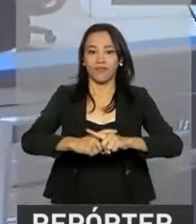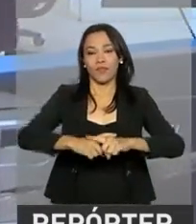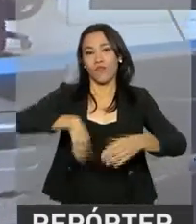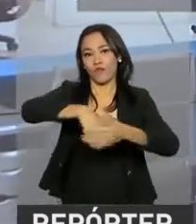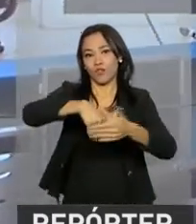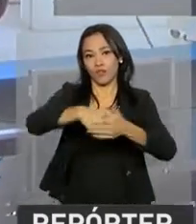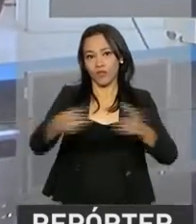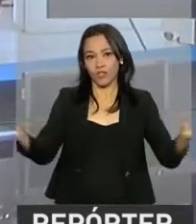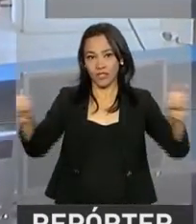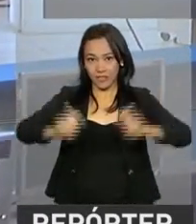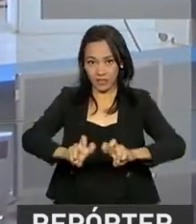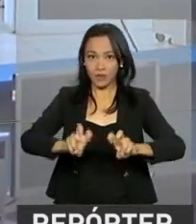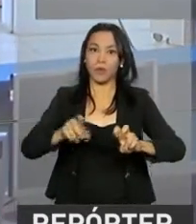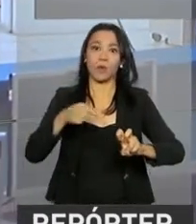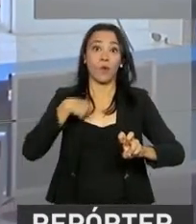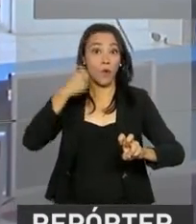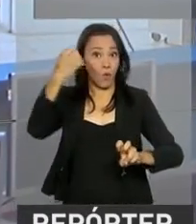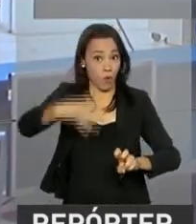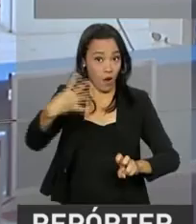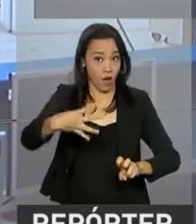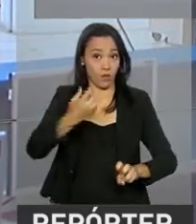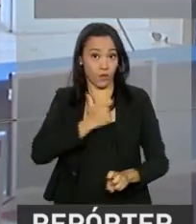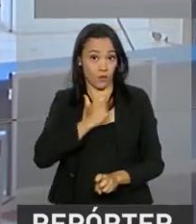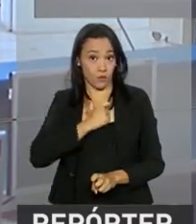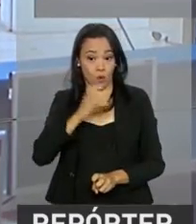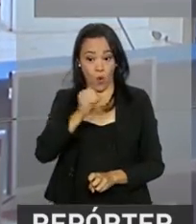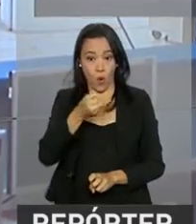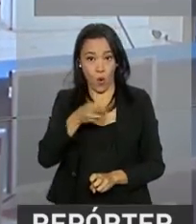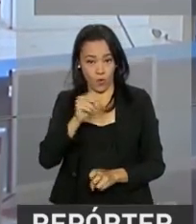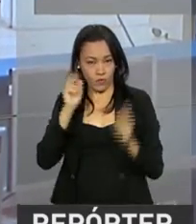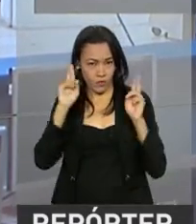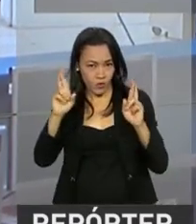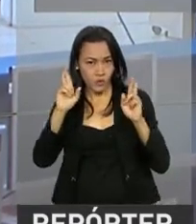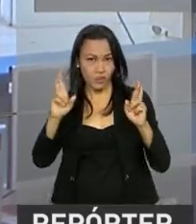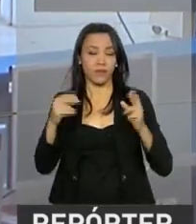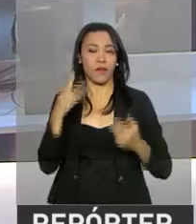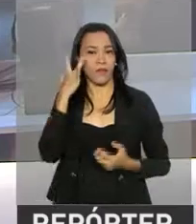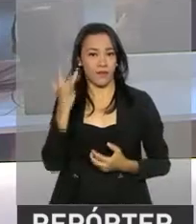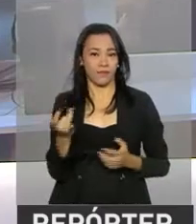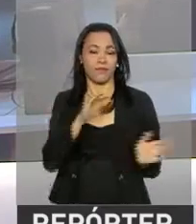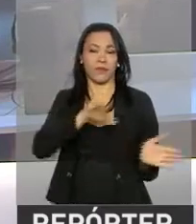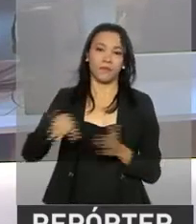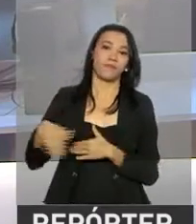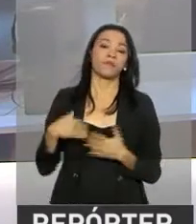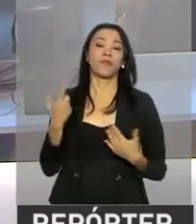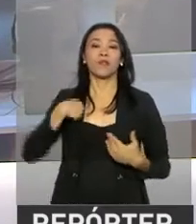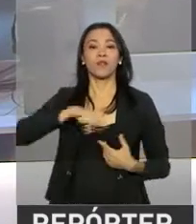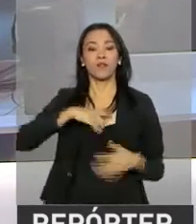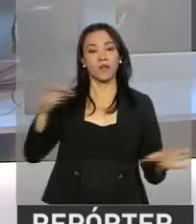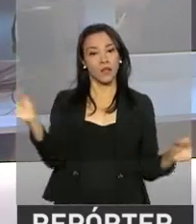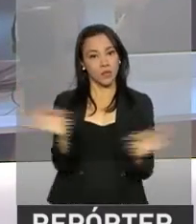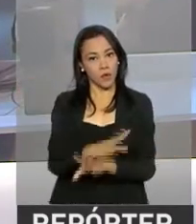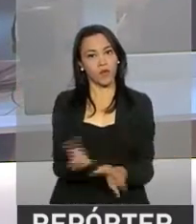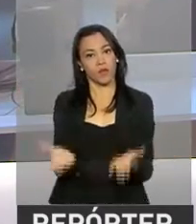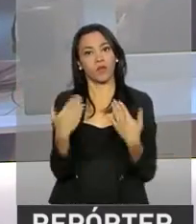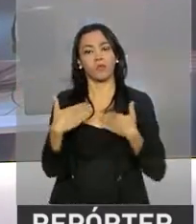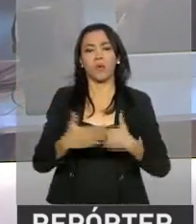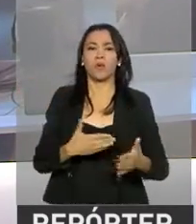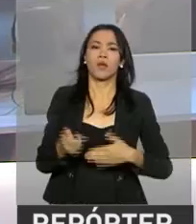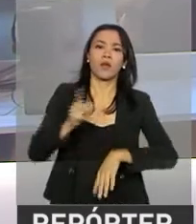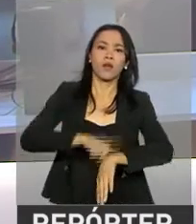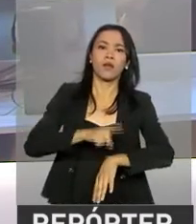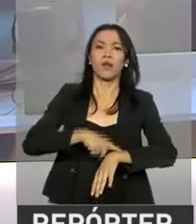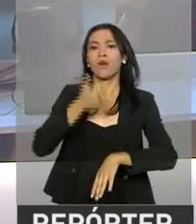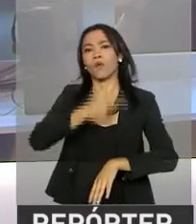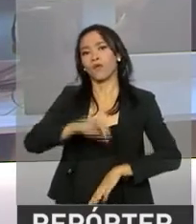5 a disputa pelo quarto ouro seguido ser amanhã então vamos continuar na torcida bom e nós ficamos por aqui voltamos a qualquer